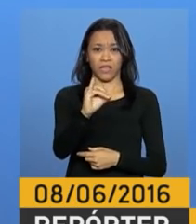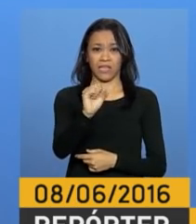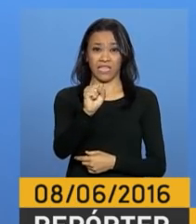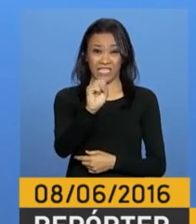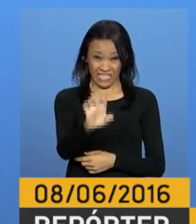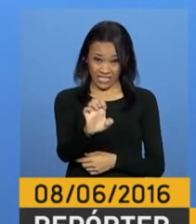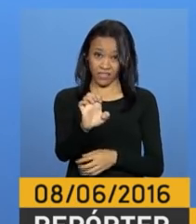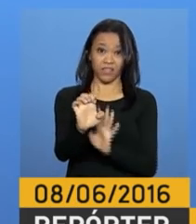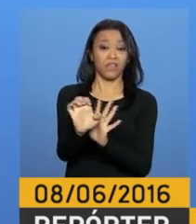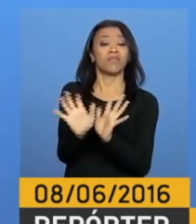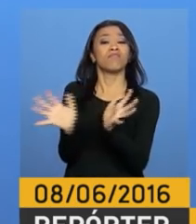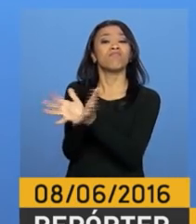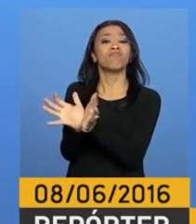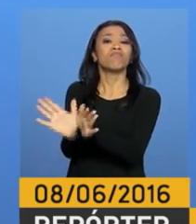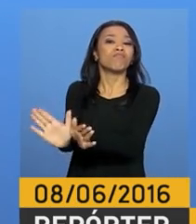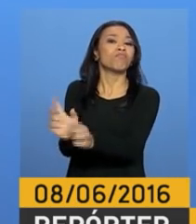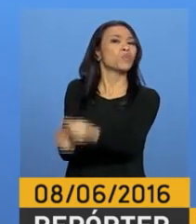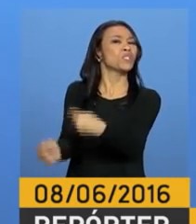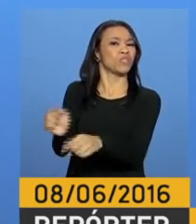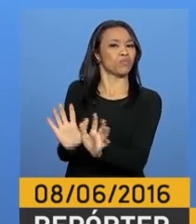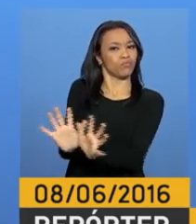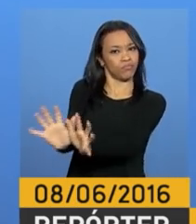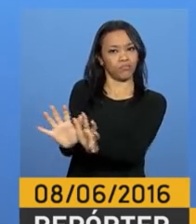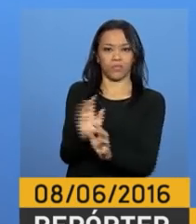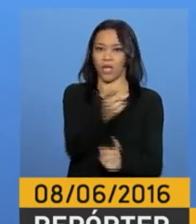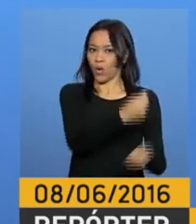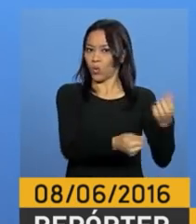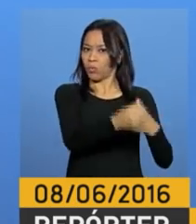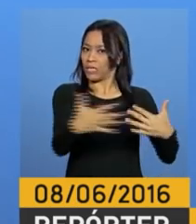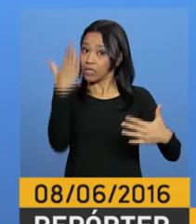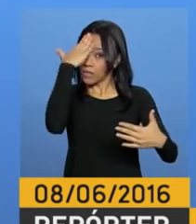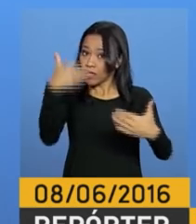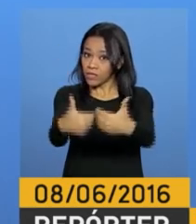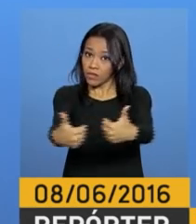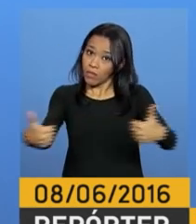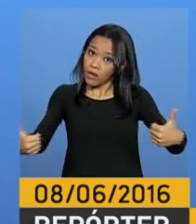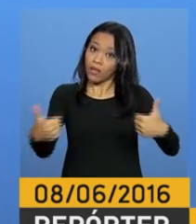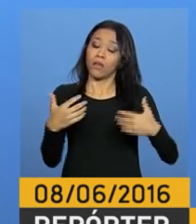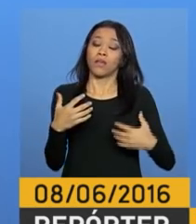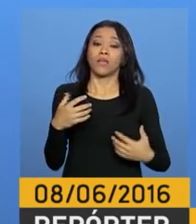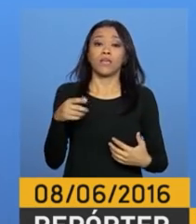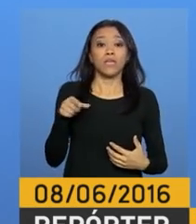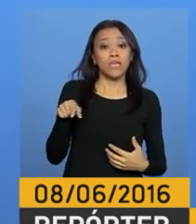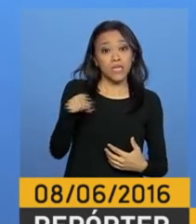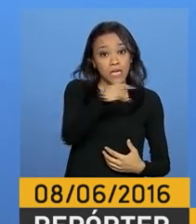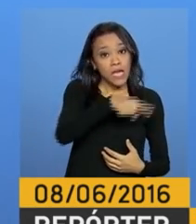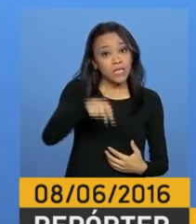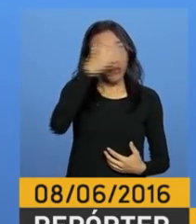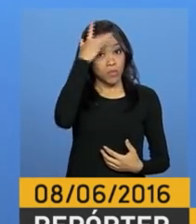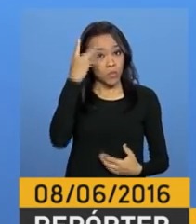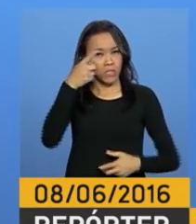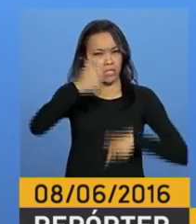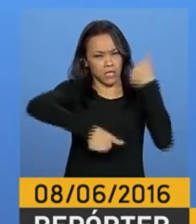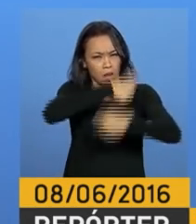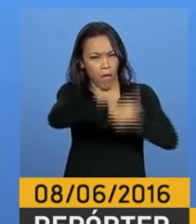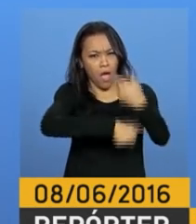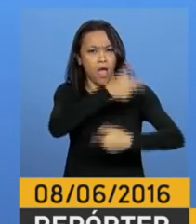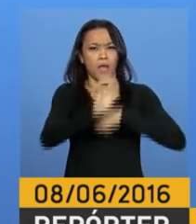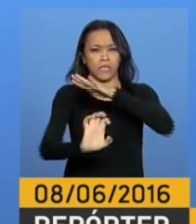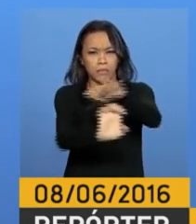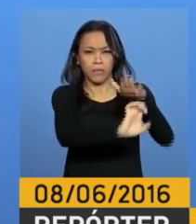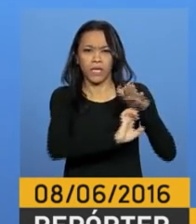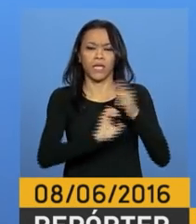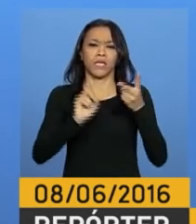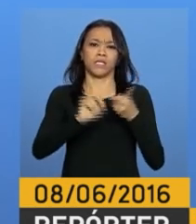meio político e esses que são os atores da economia os trabalhadores brasileiros as empresas